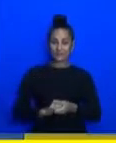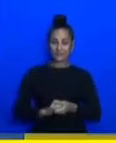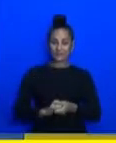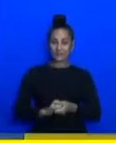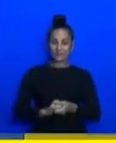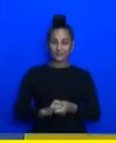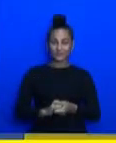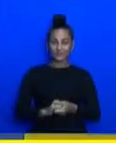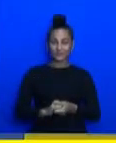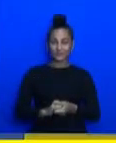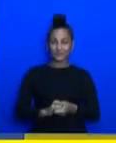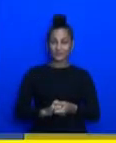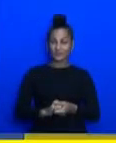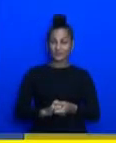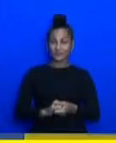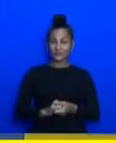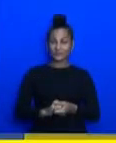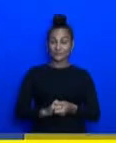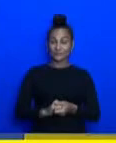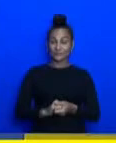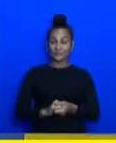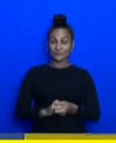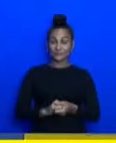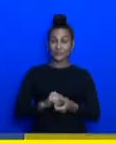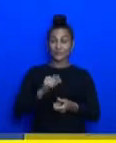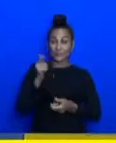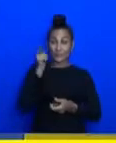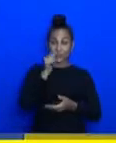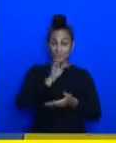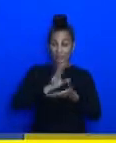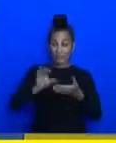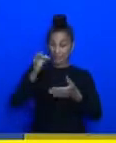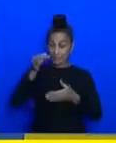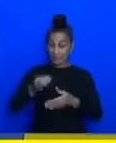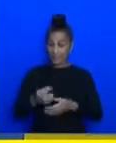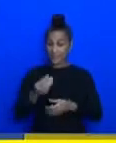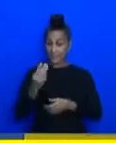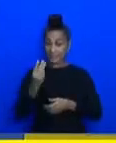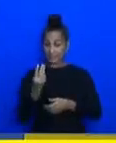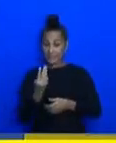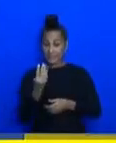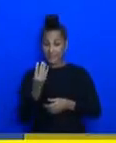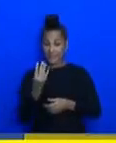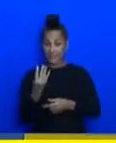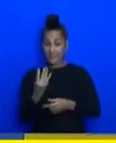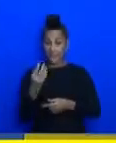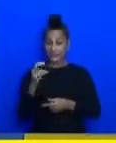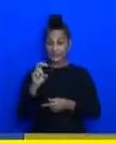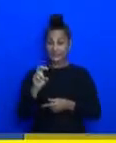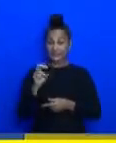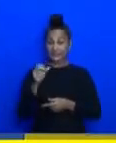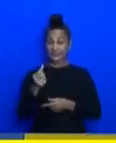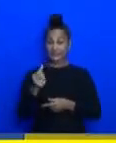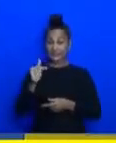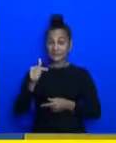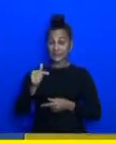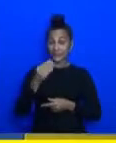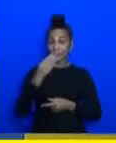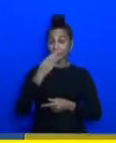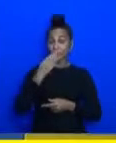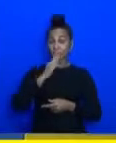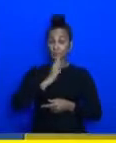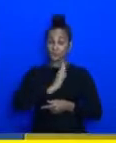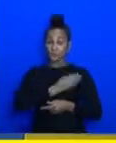49. Exatamente. Você ganha prêmio acertando 3, 4, 5, 6 ou 7 números ou acertando o